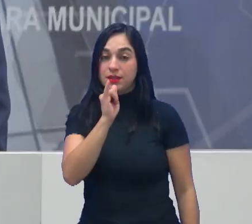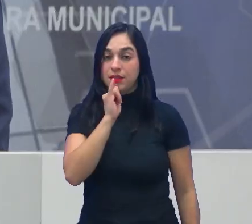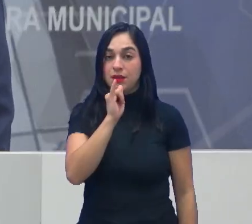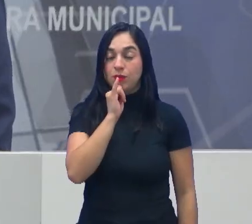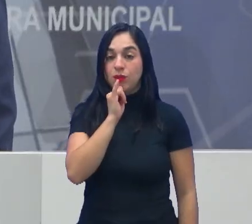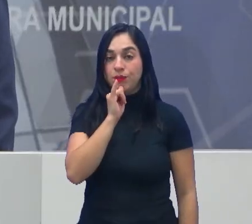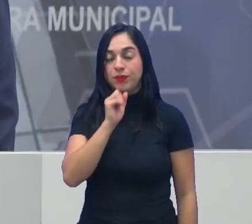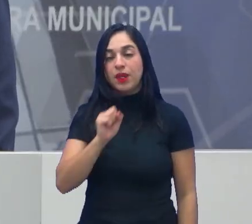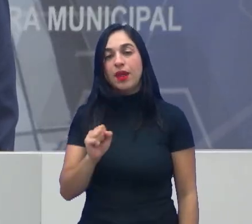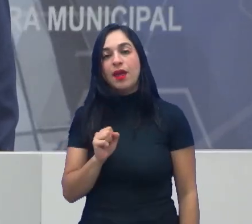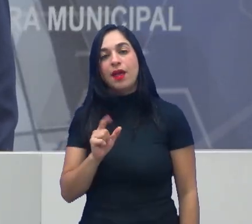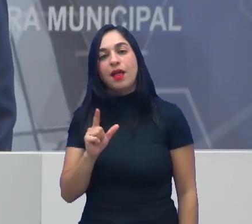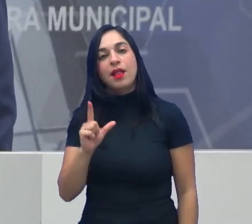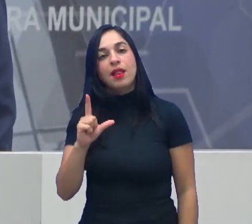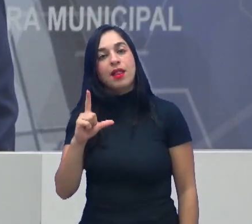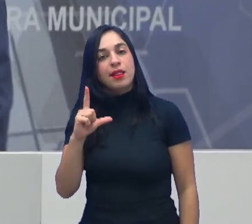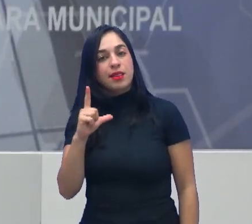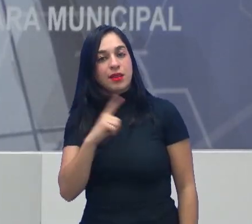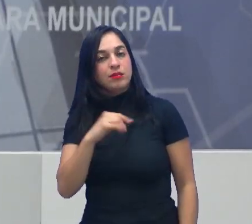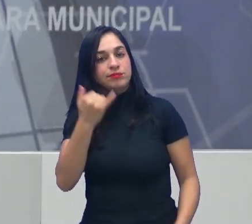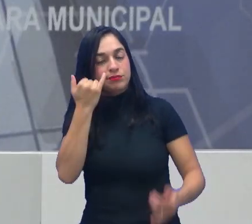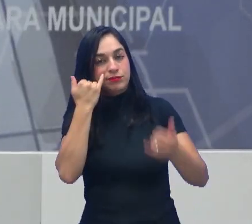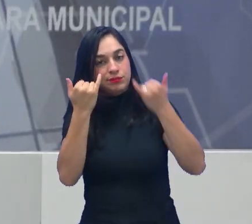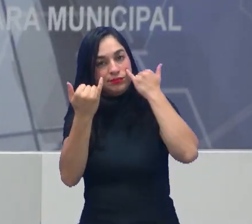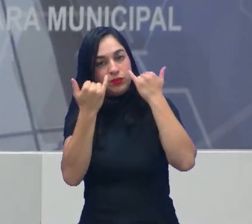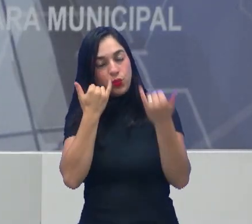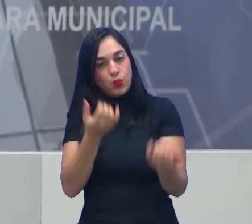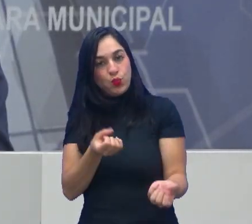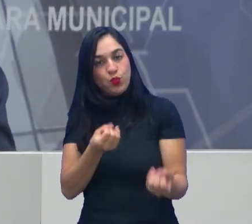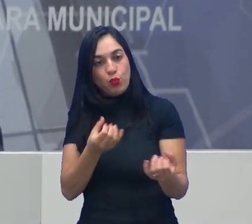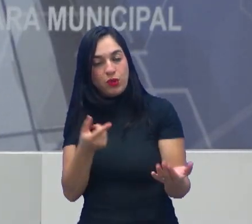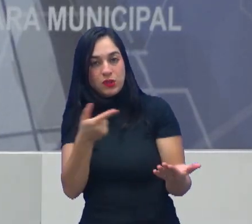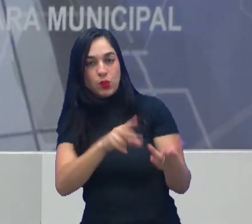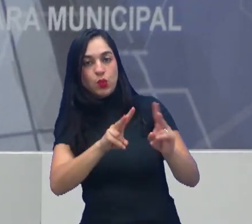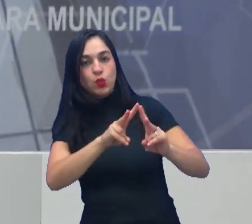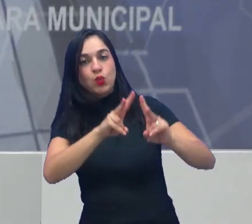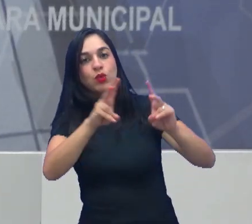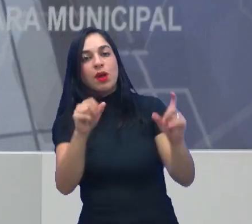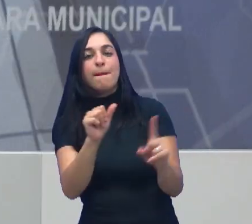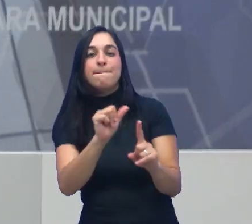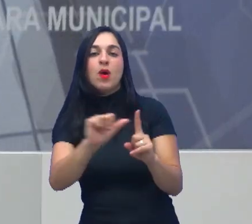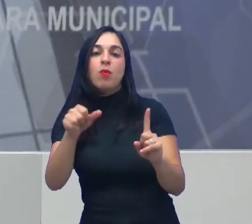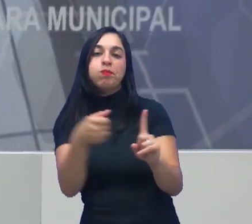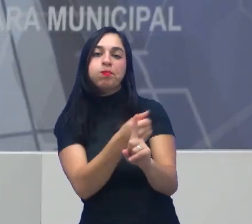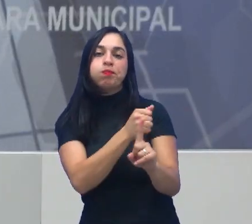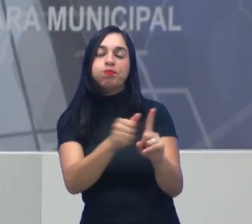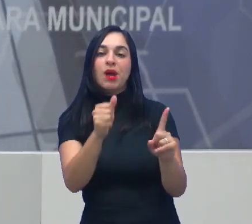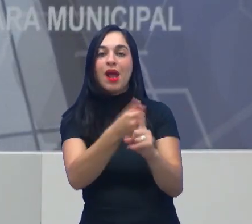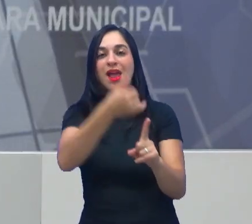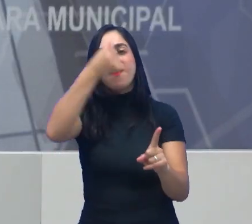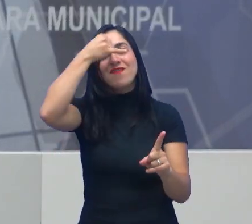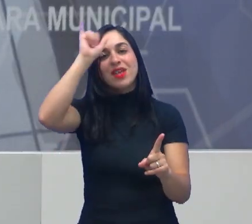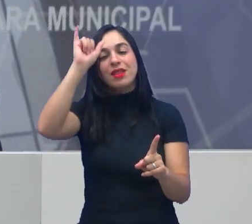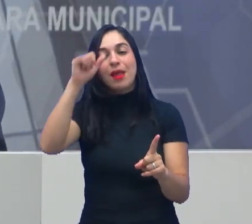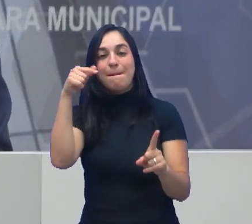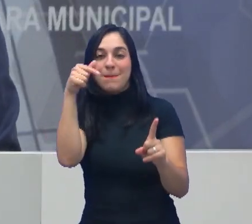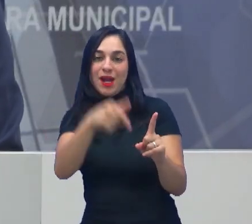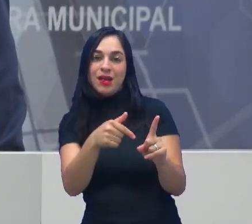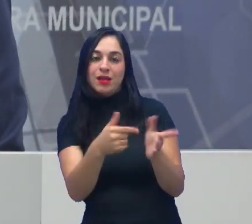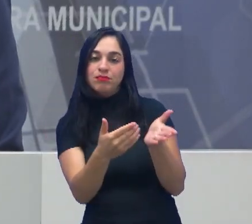quantas coisas a gente poderia dizer sobre o combate à violência contra a mulher, mas que foram